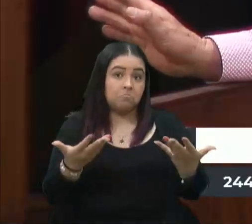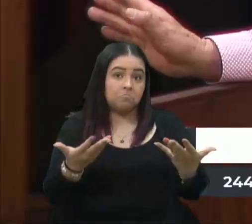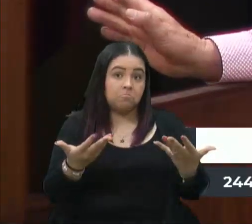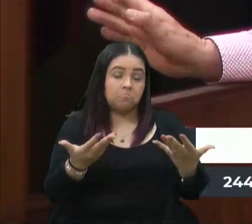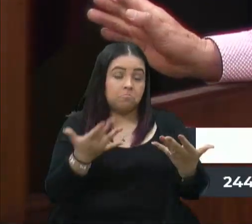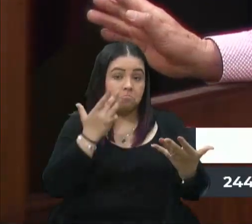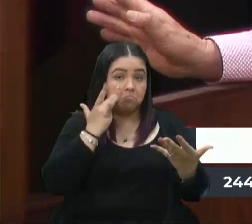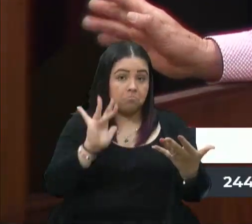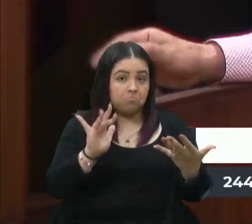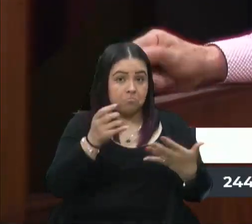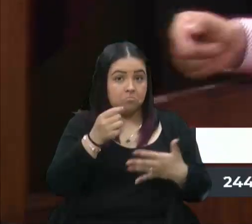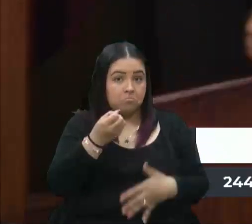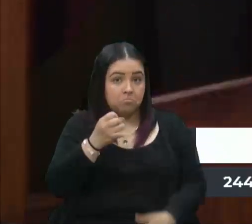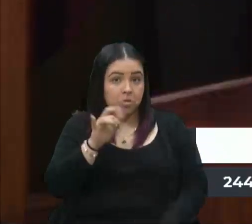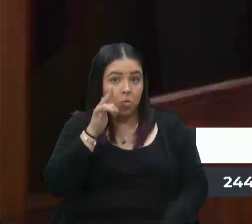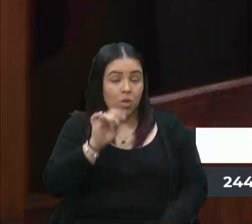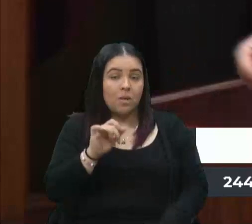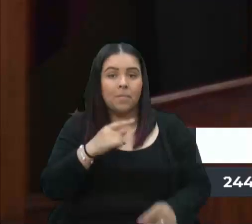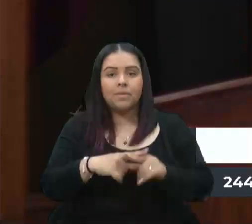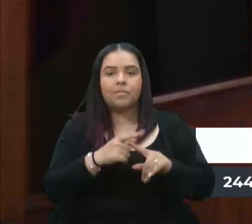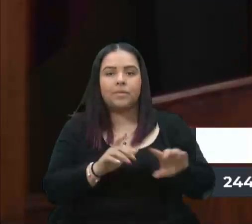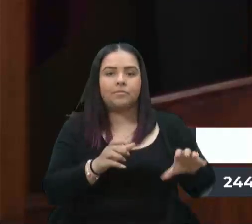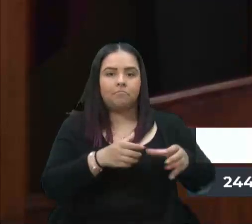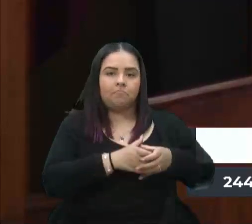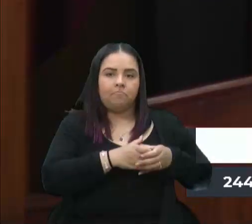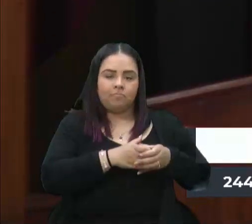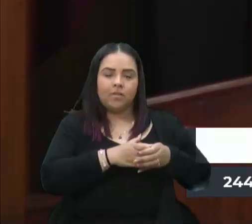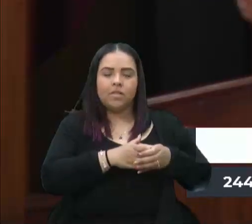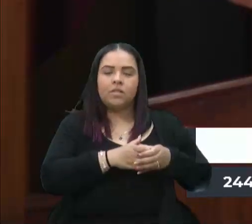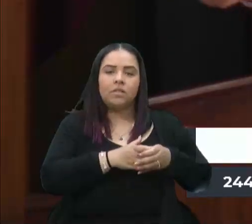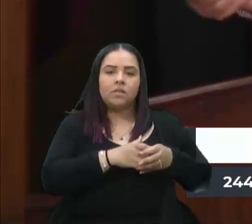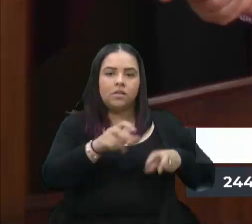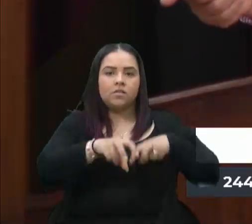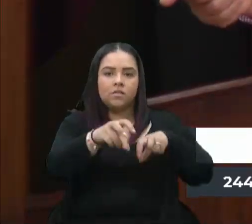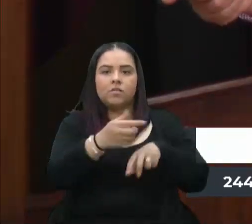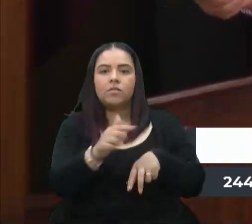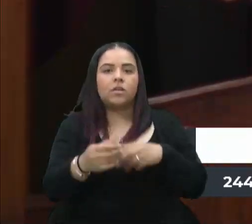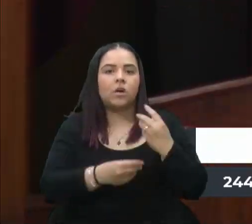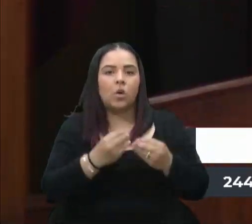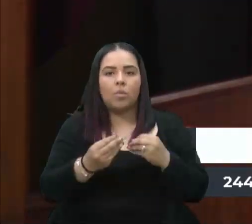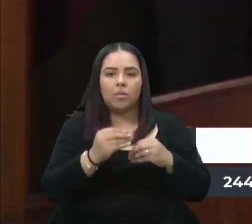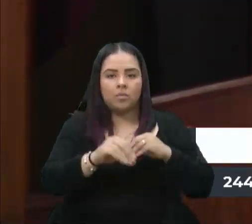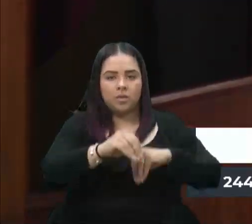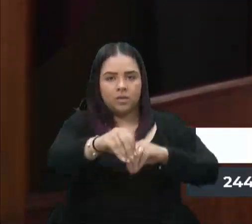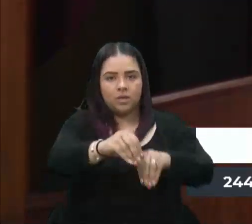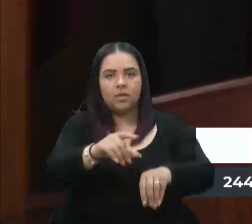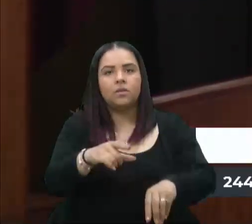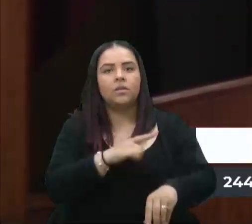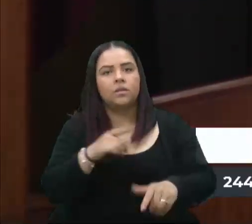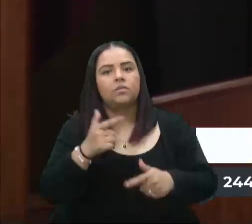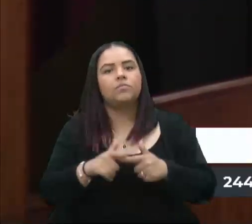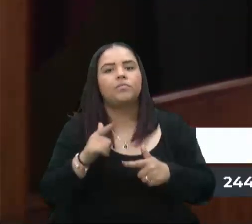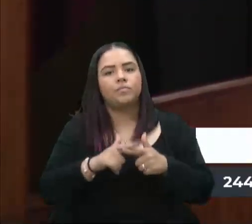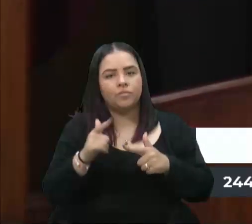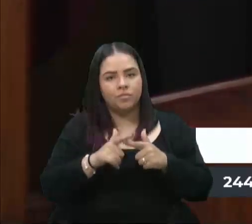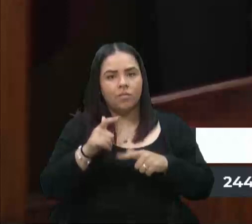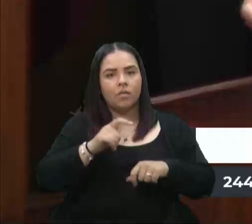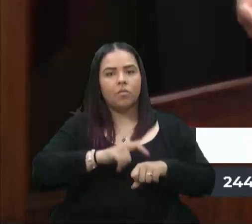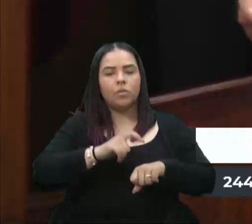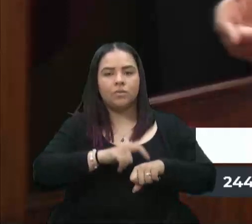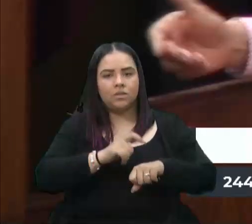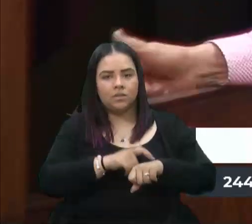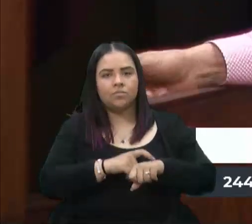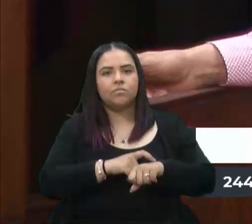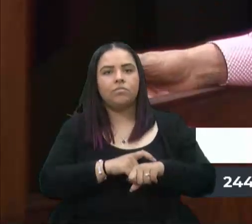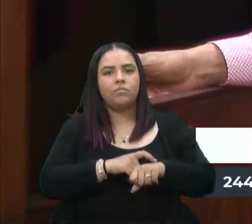termine. Porque os pequenos agricultores, não tendo viabilidade de plantio, tendo problemas na hora de se qualificar